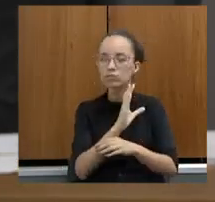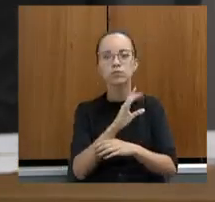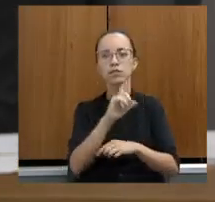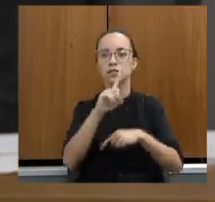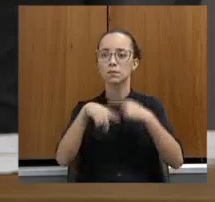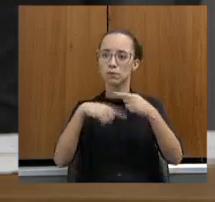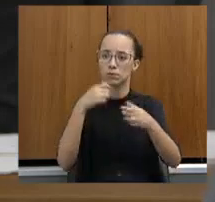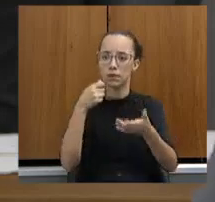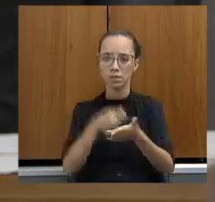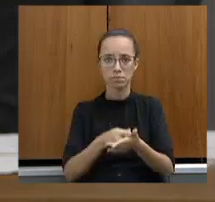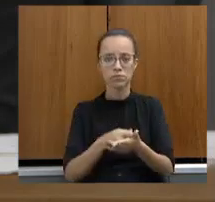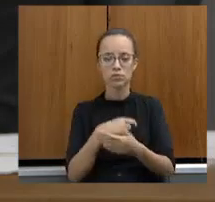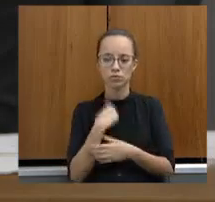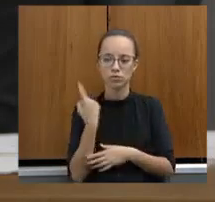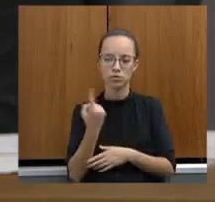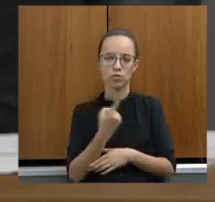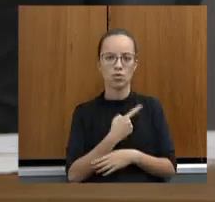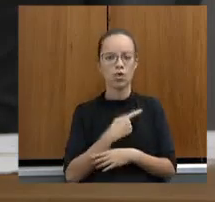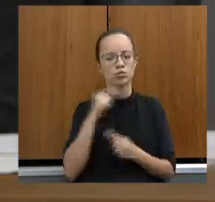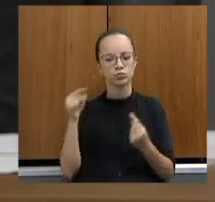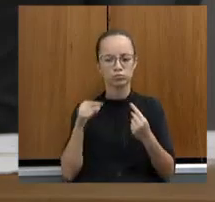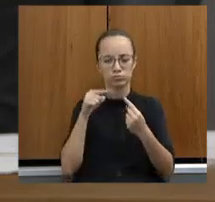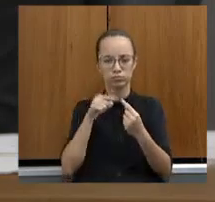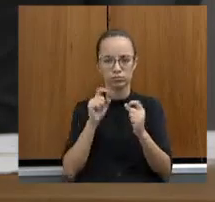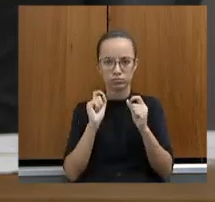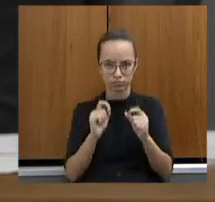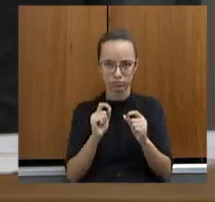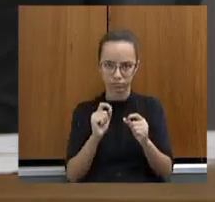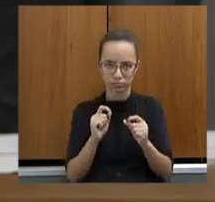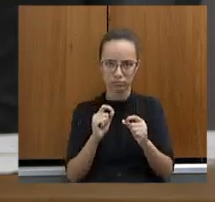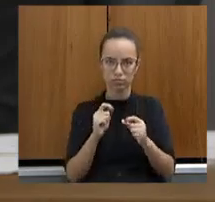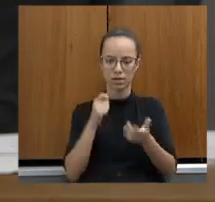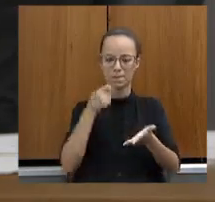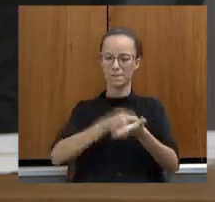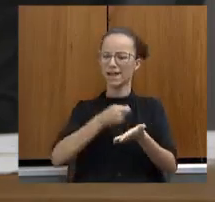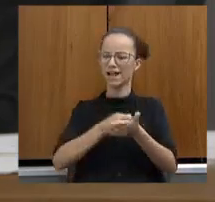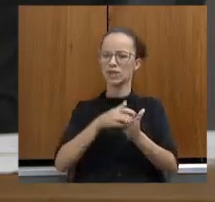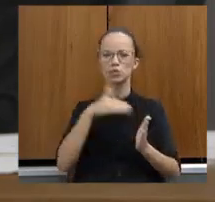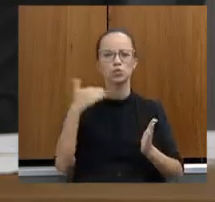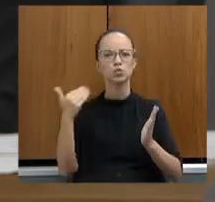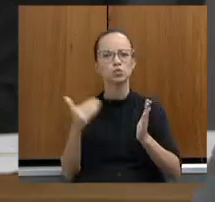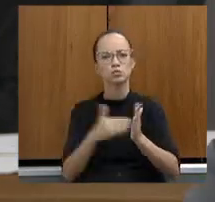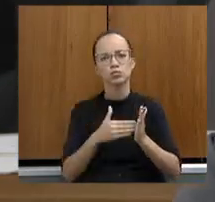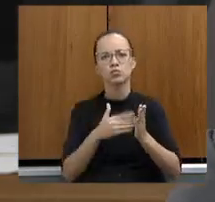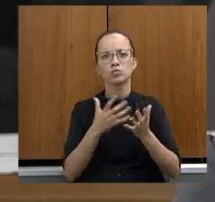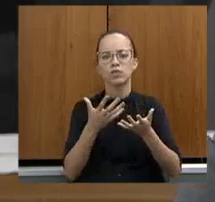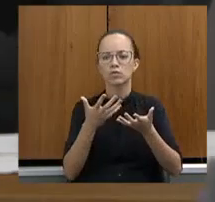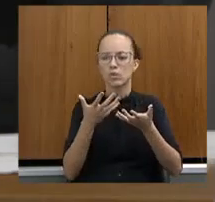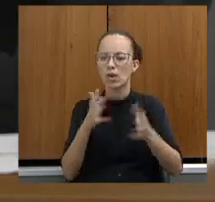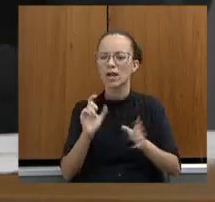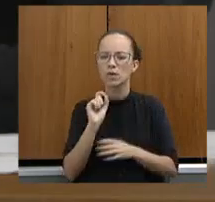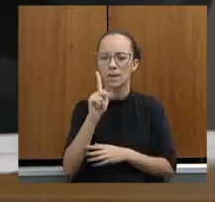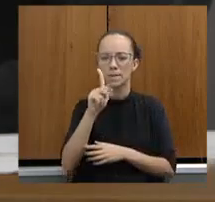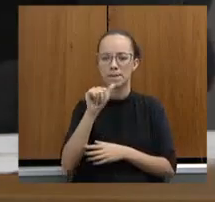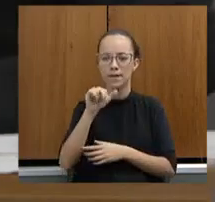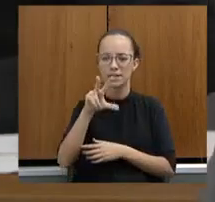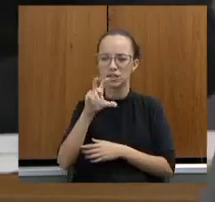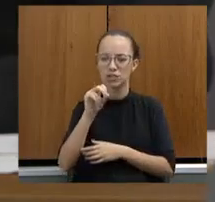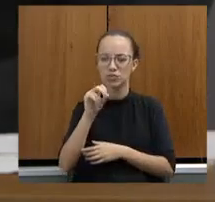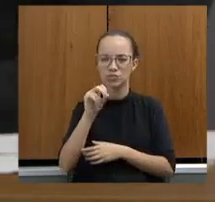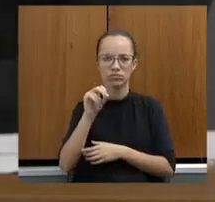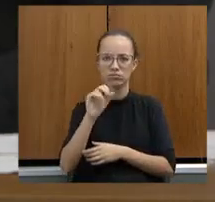de pagamento porque a nossa o nosso intuito é que tá tudo a gente não quer ter nenhum passivo com servidor público